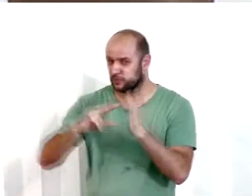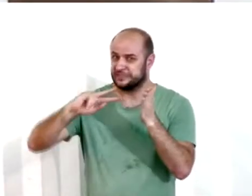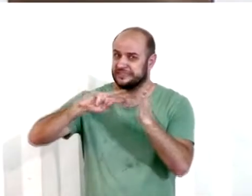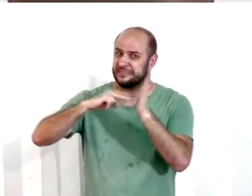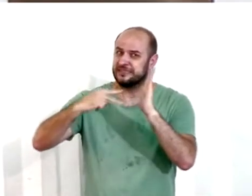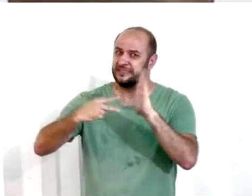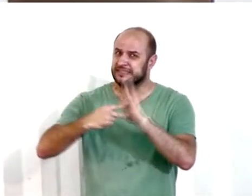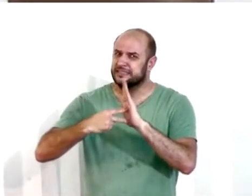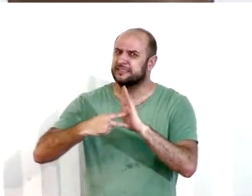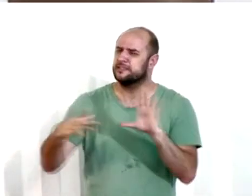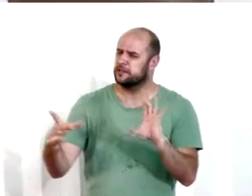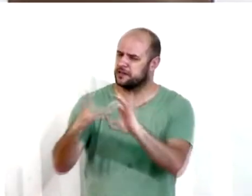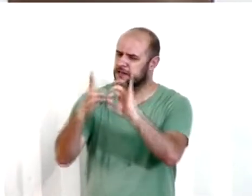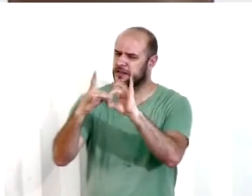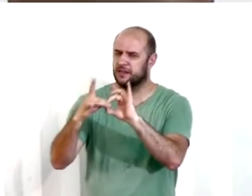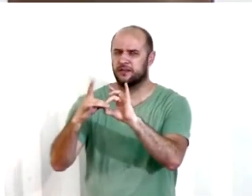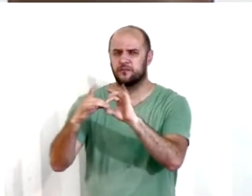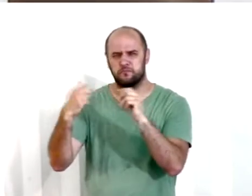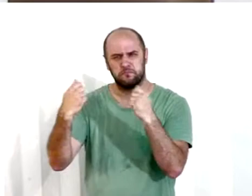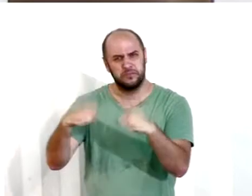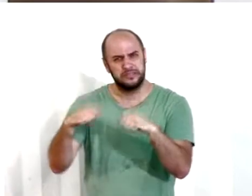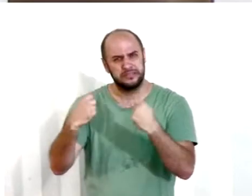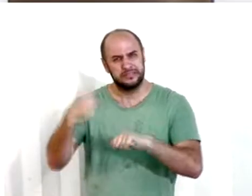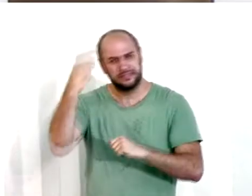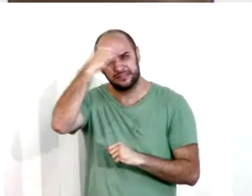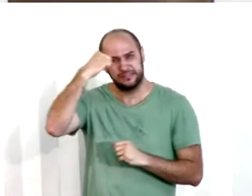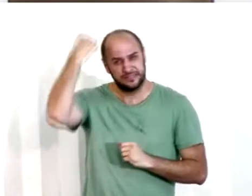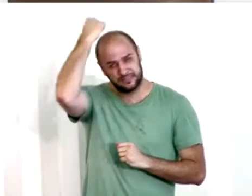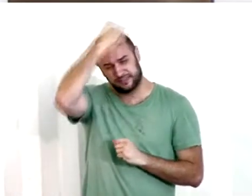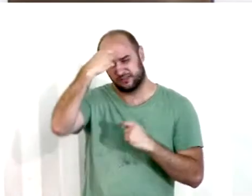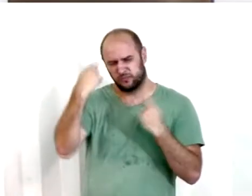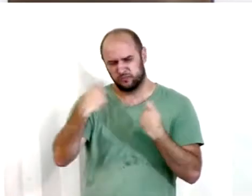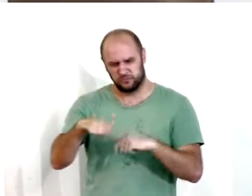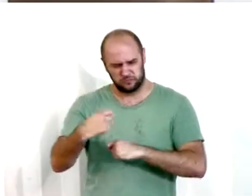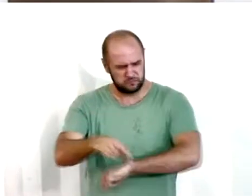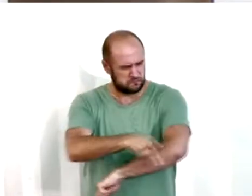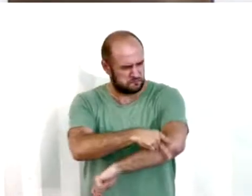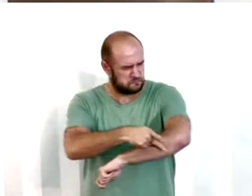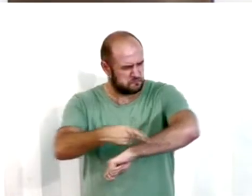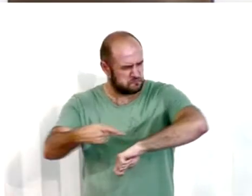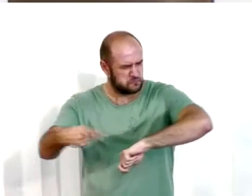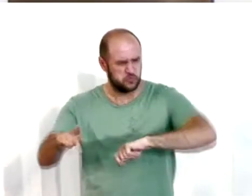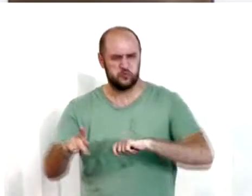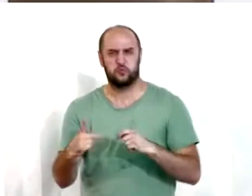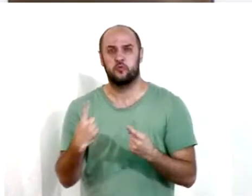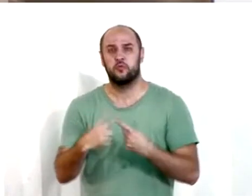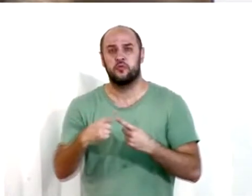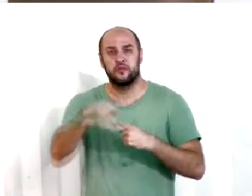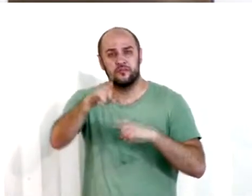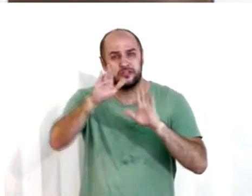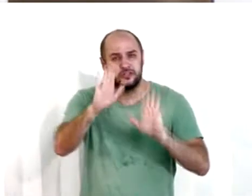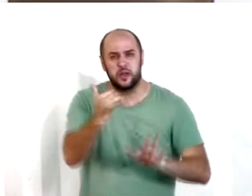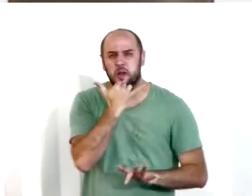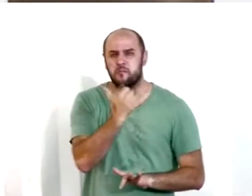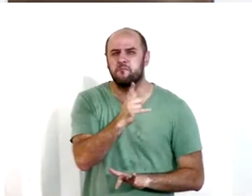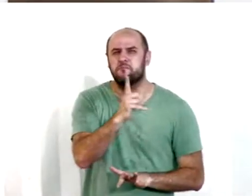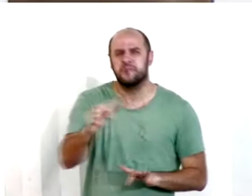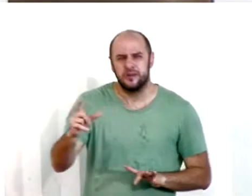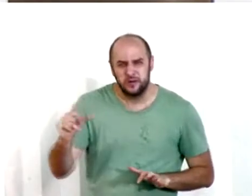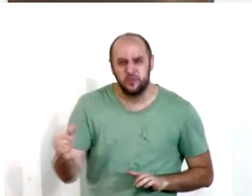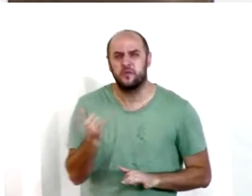santo. O seu casamento tem que ser puro. E por quê? Porque você já foi lavado e redimido para assim